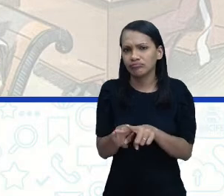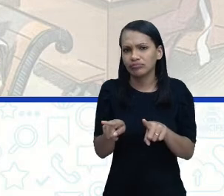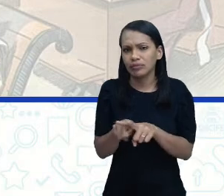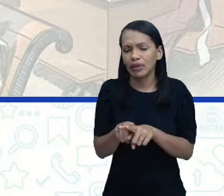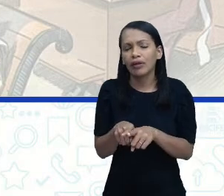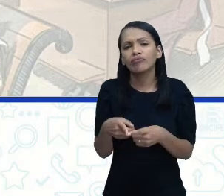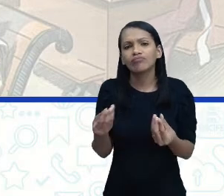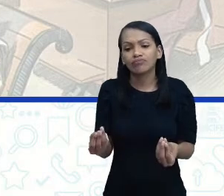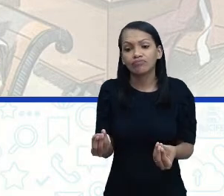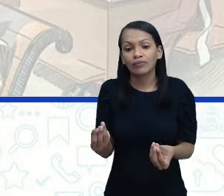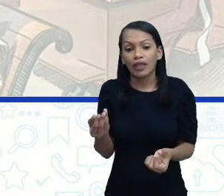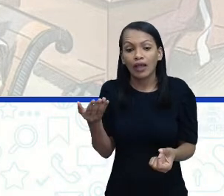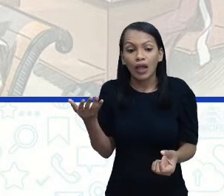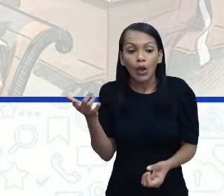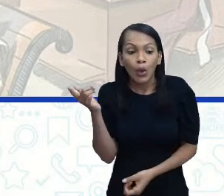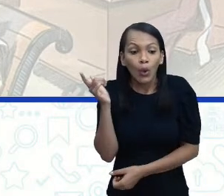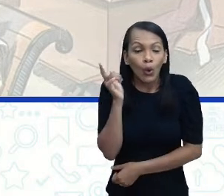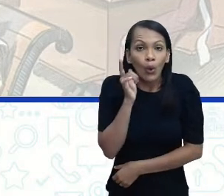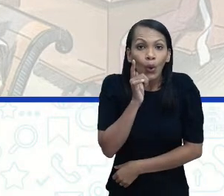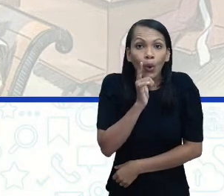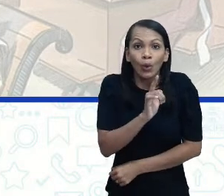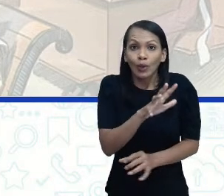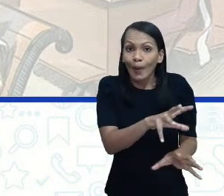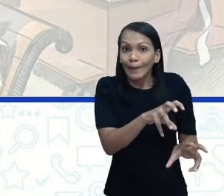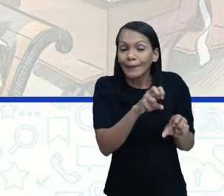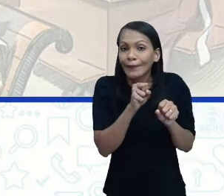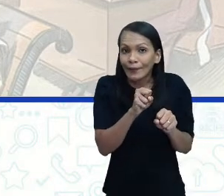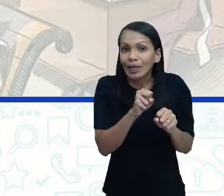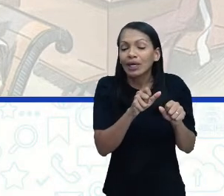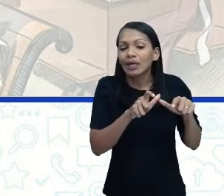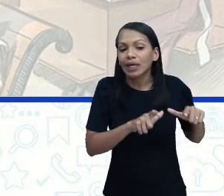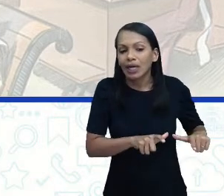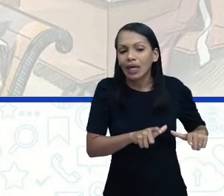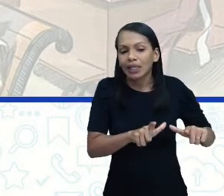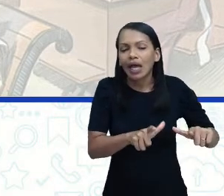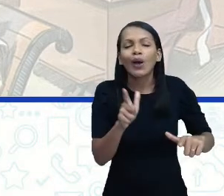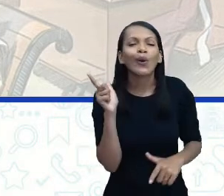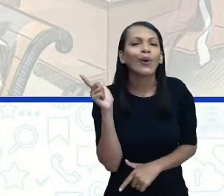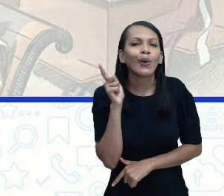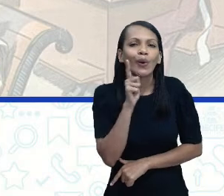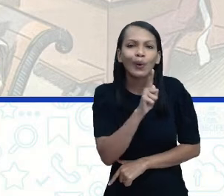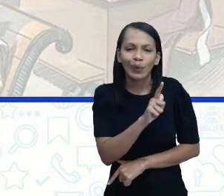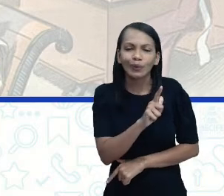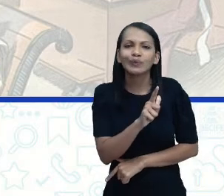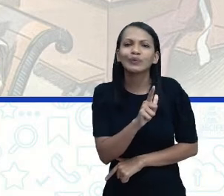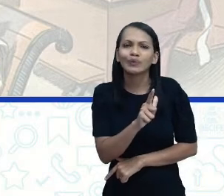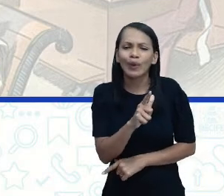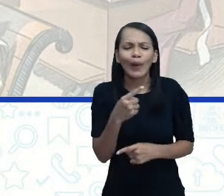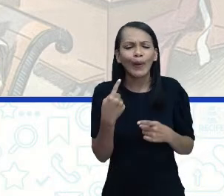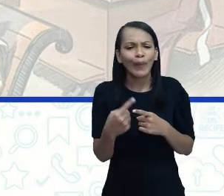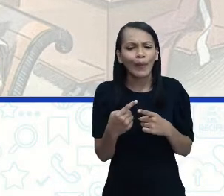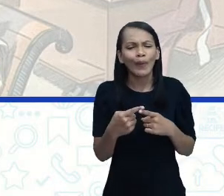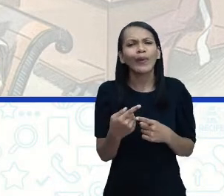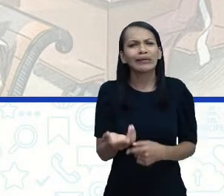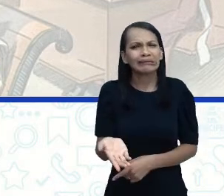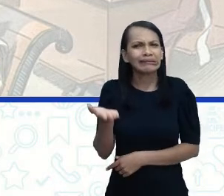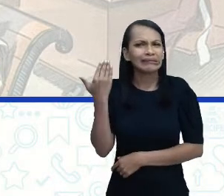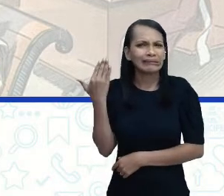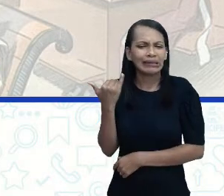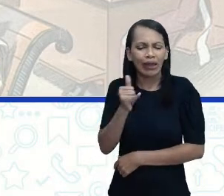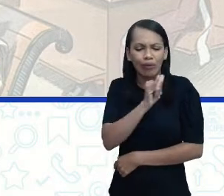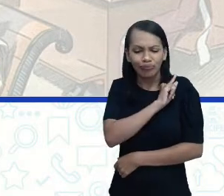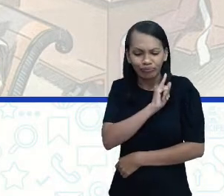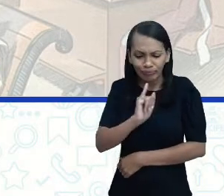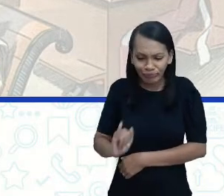de dominação territorial dos Estados Unidos, ela vai mais além, porque ela adquire um caráter imperialista, que a gente vai comentar